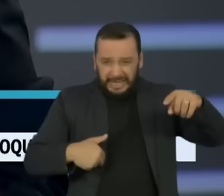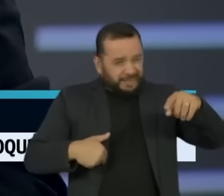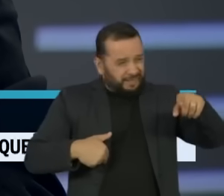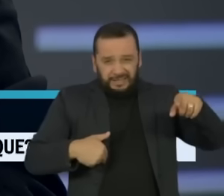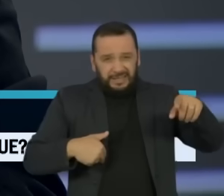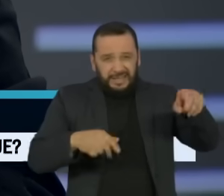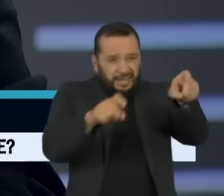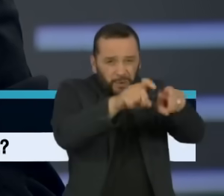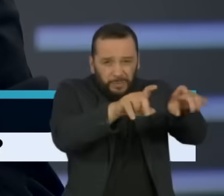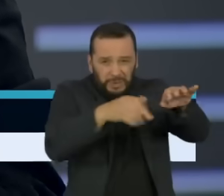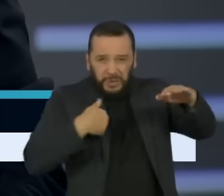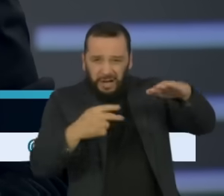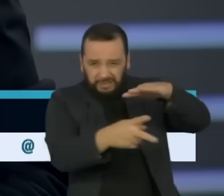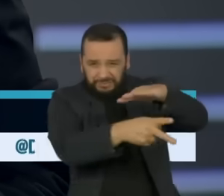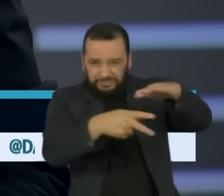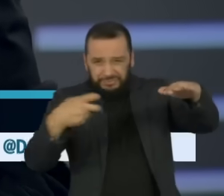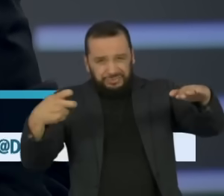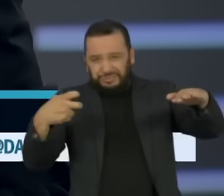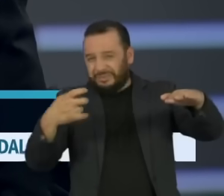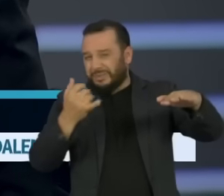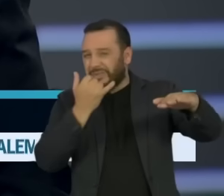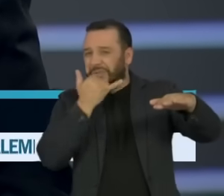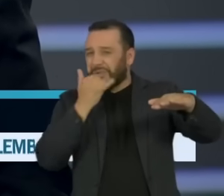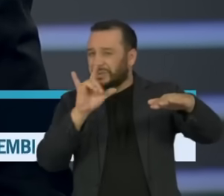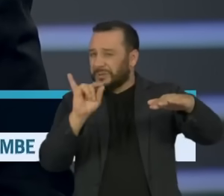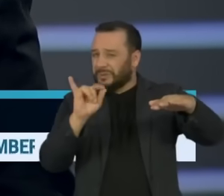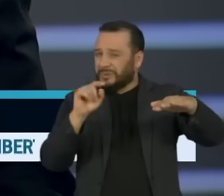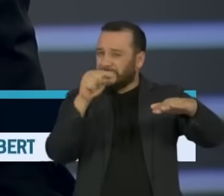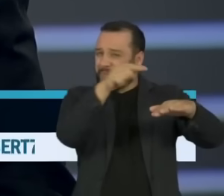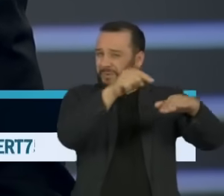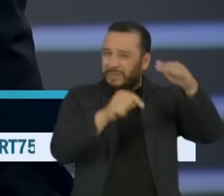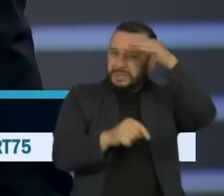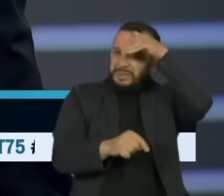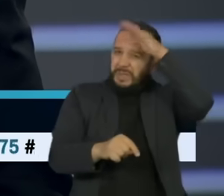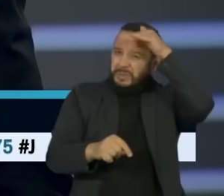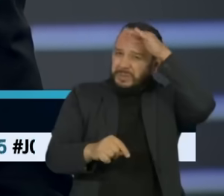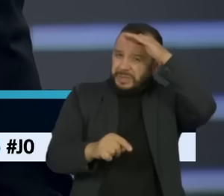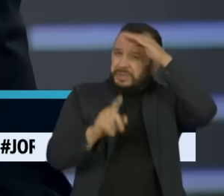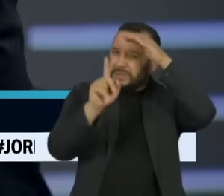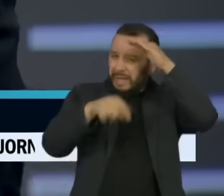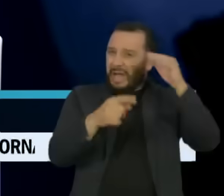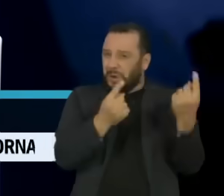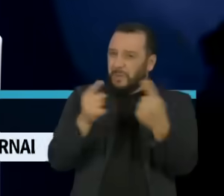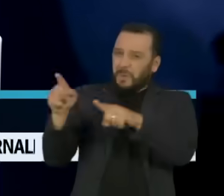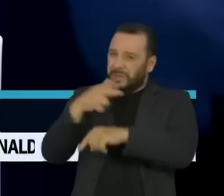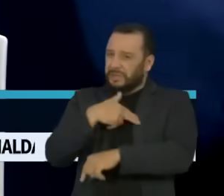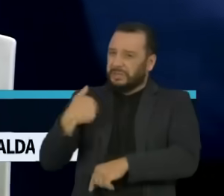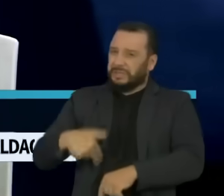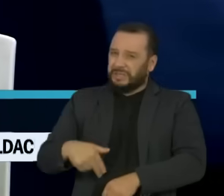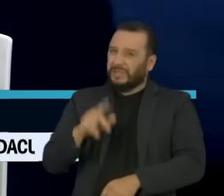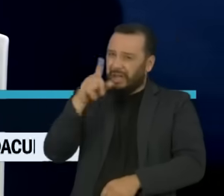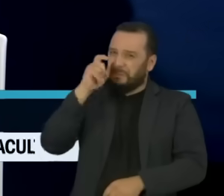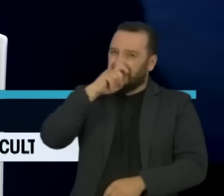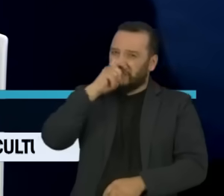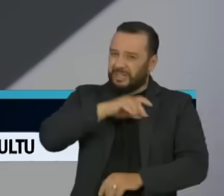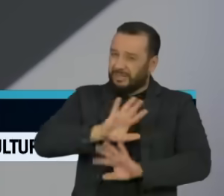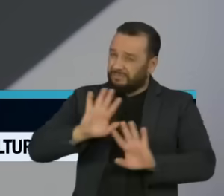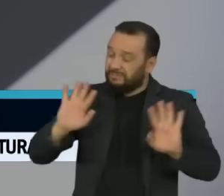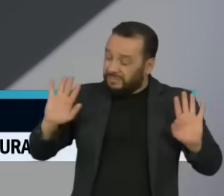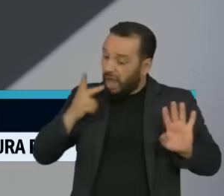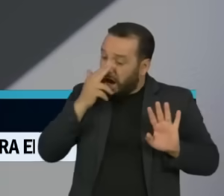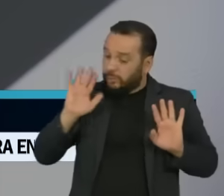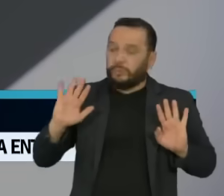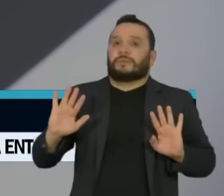para desenvolver vacina. Acho que é governo americano querendo fazer propaganda contra a China. Falando das vacinas, doutor Saldiva, no mundo todo